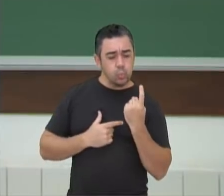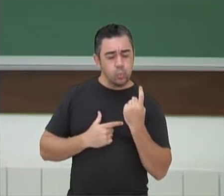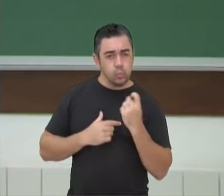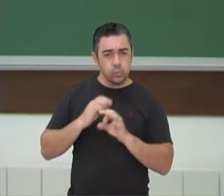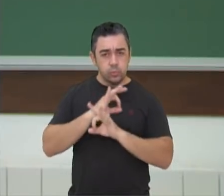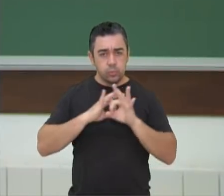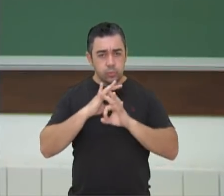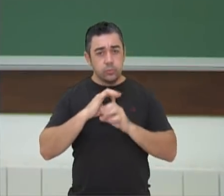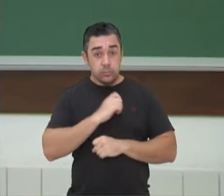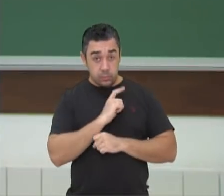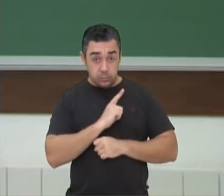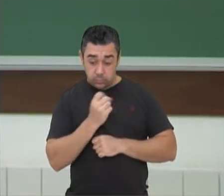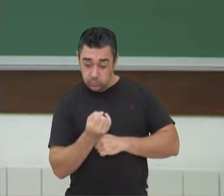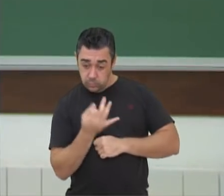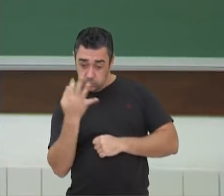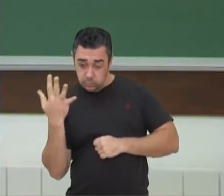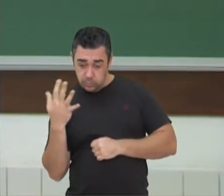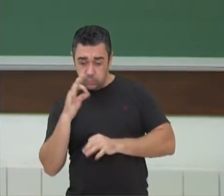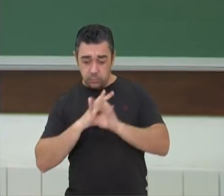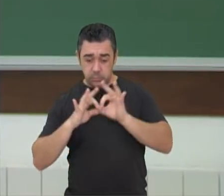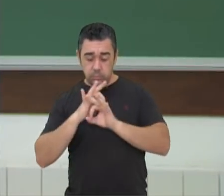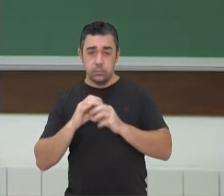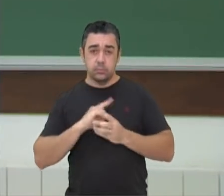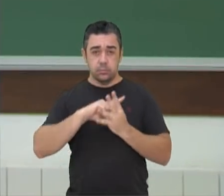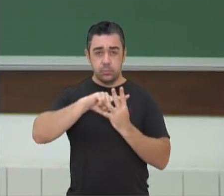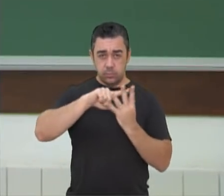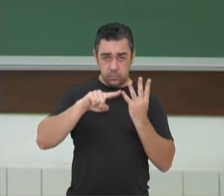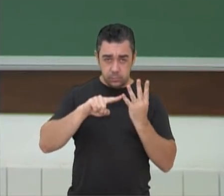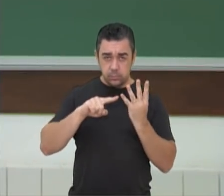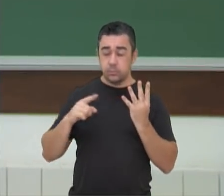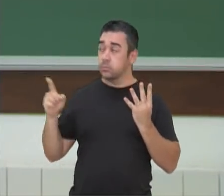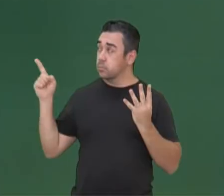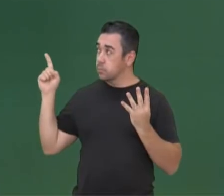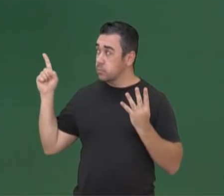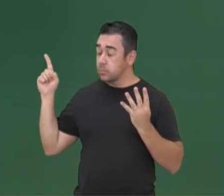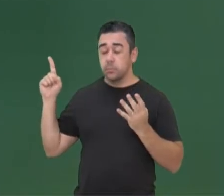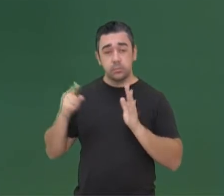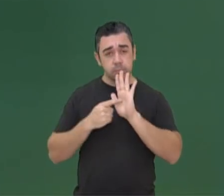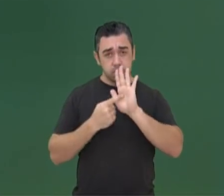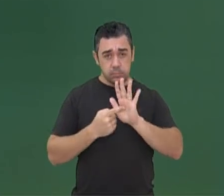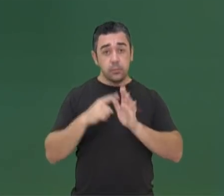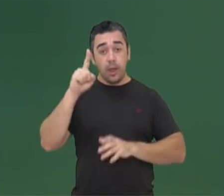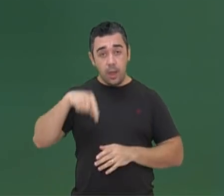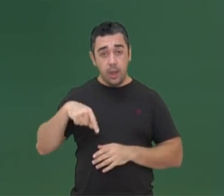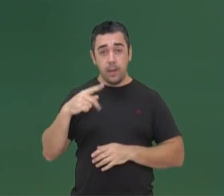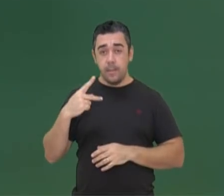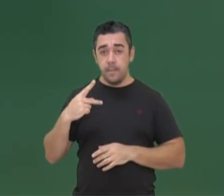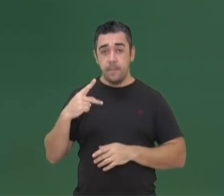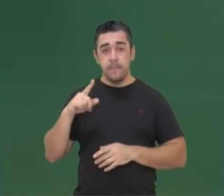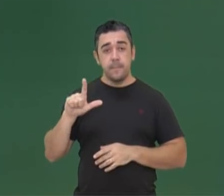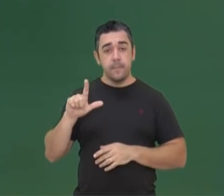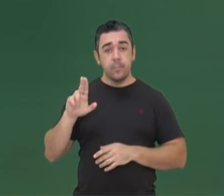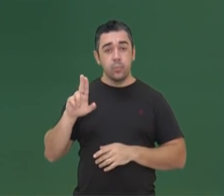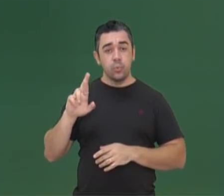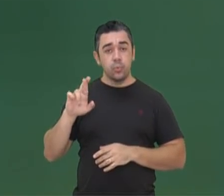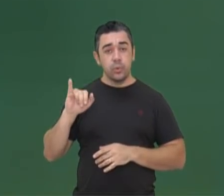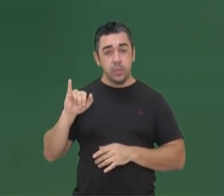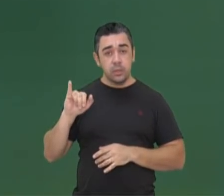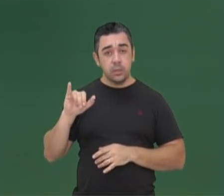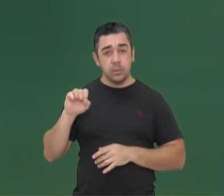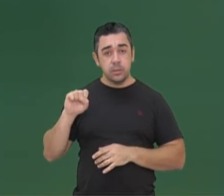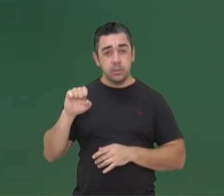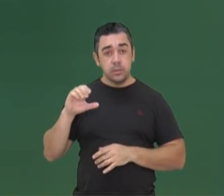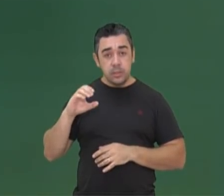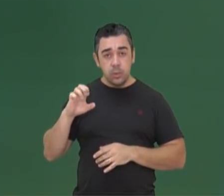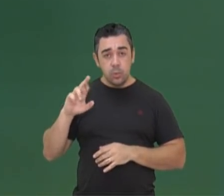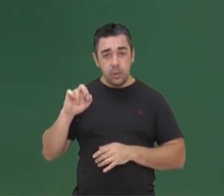e pluricelulares? Os 4 seres dessas imagens, né, são pluricelulares, são formadas